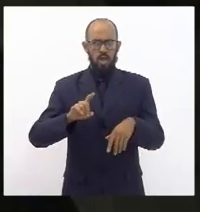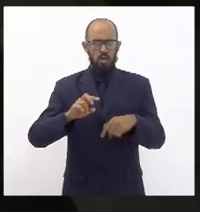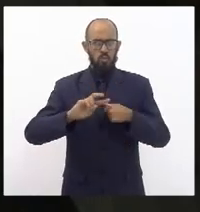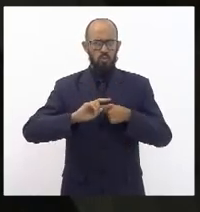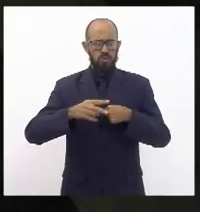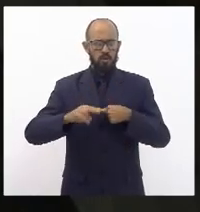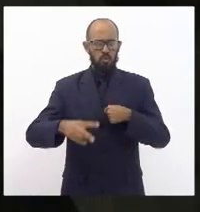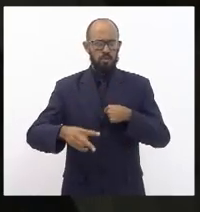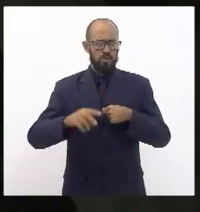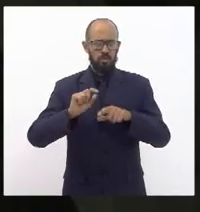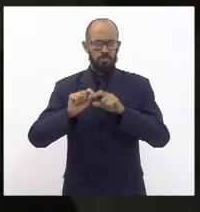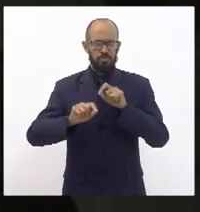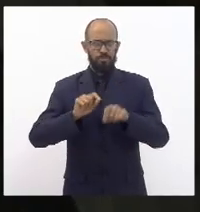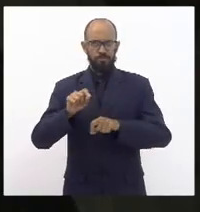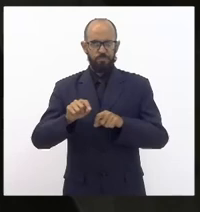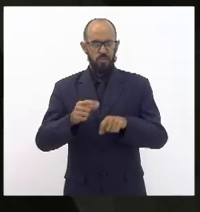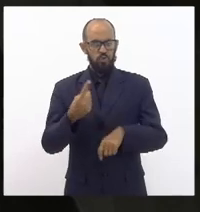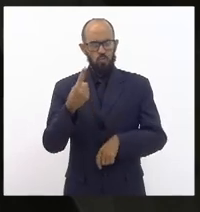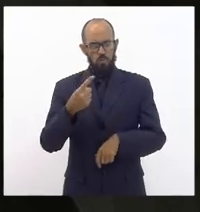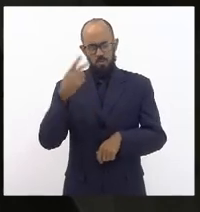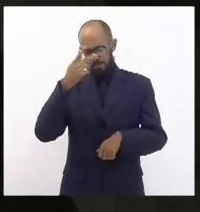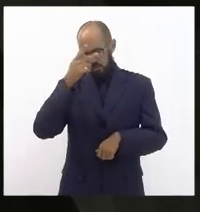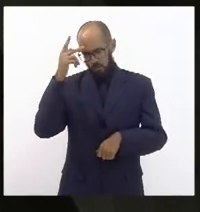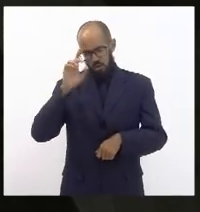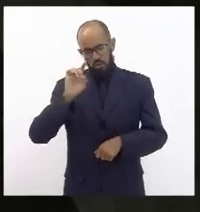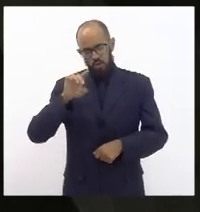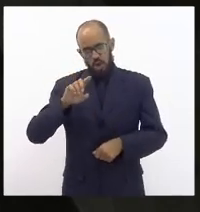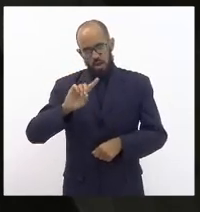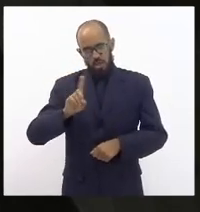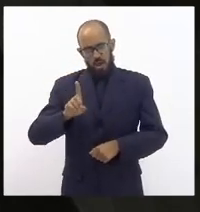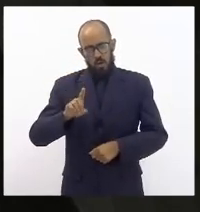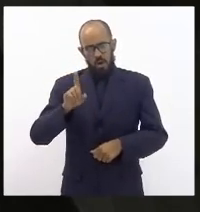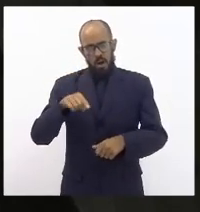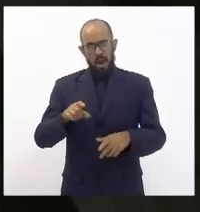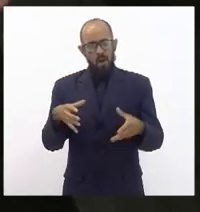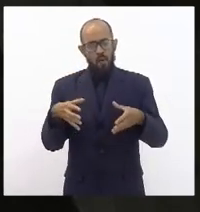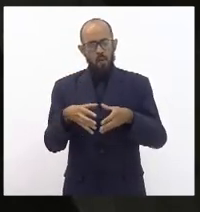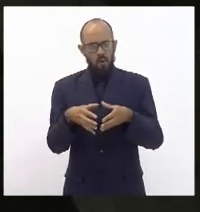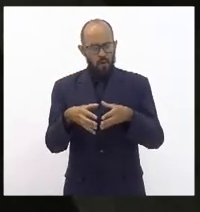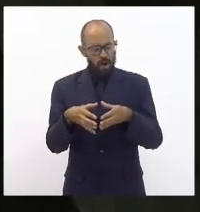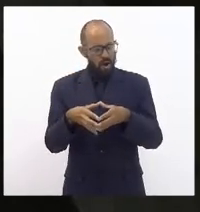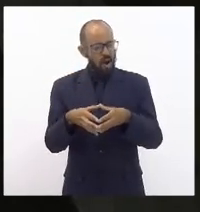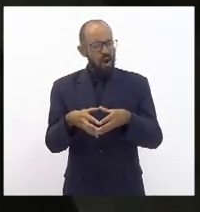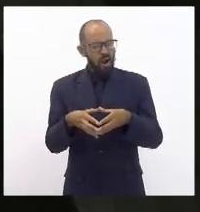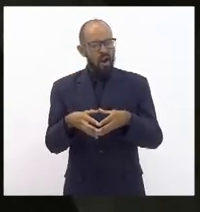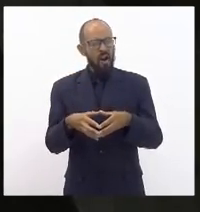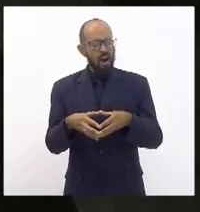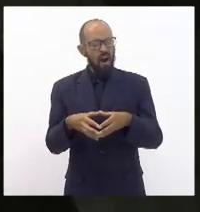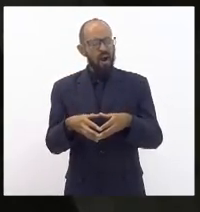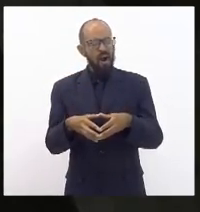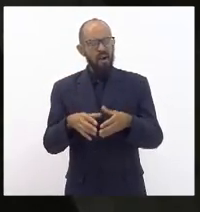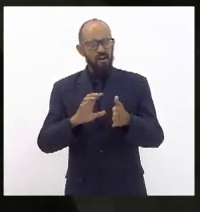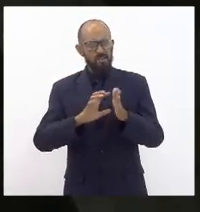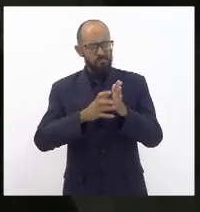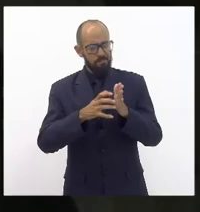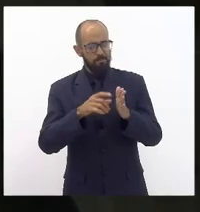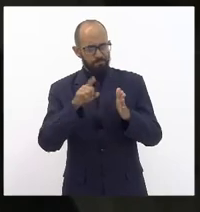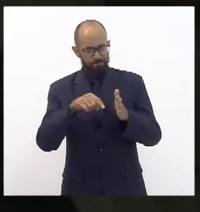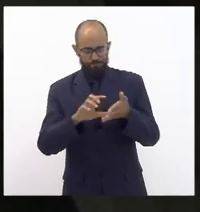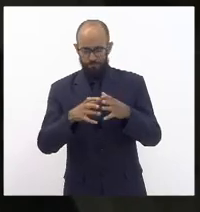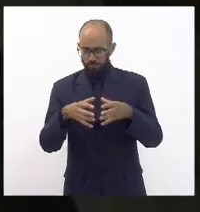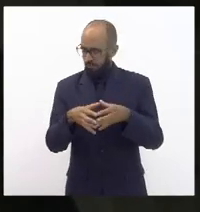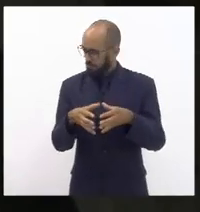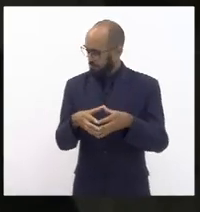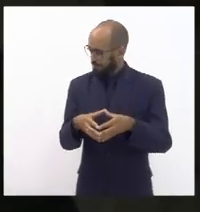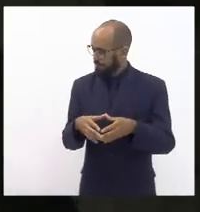consequência em geral de uma só pessoa porque os partidos são coletivos né são os coletivos que permitem no partido vai nessa direção o